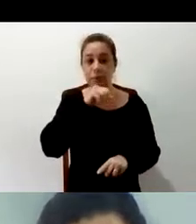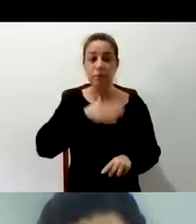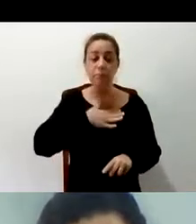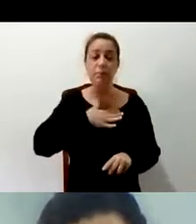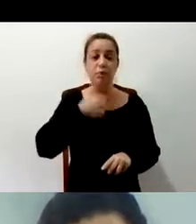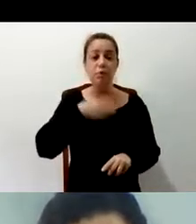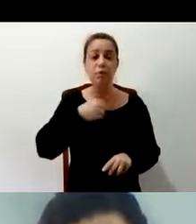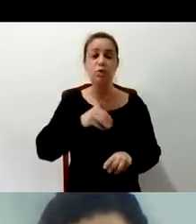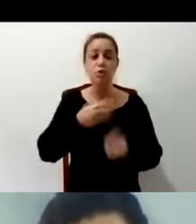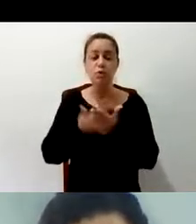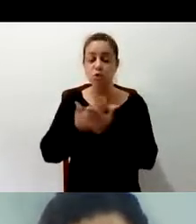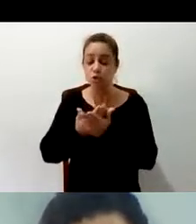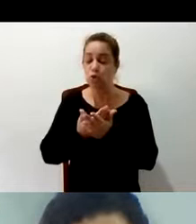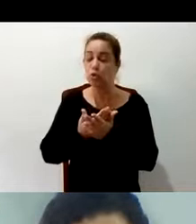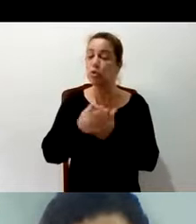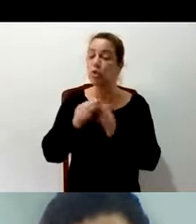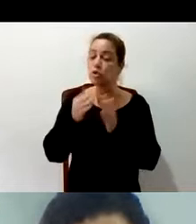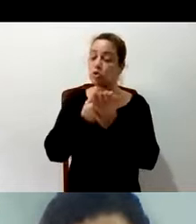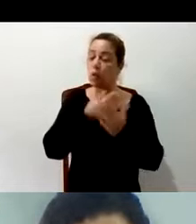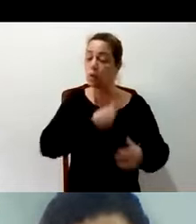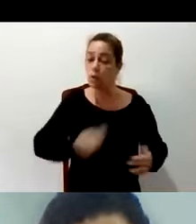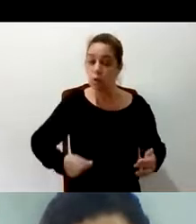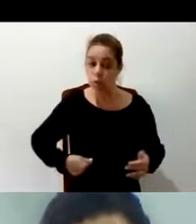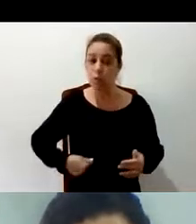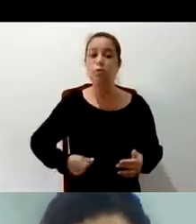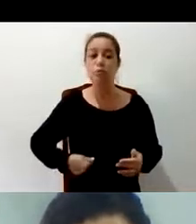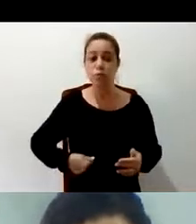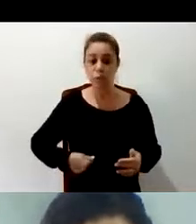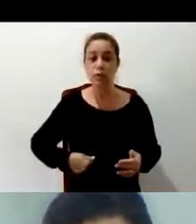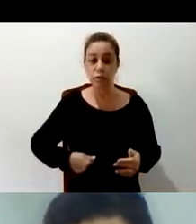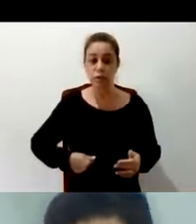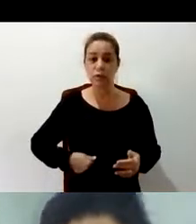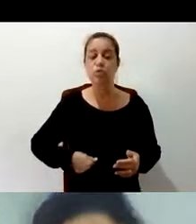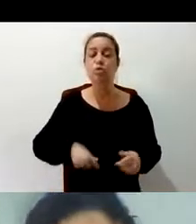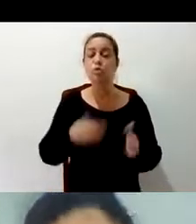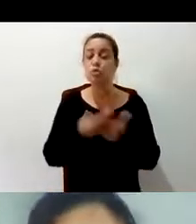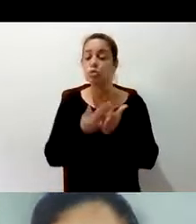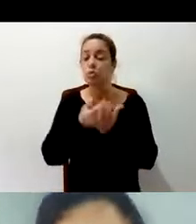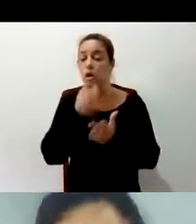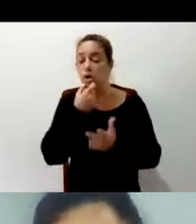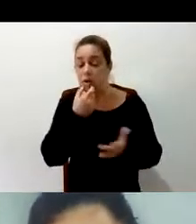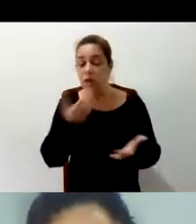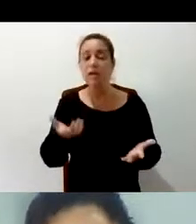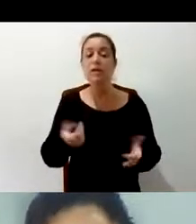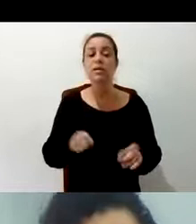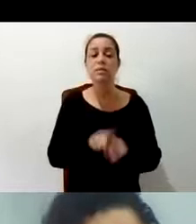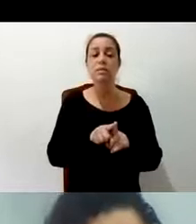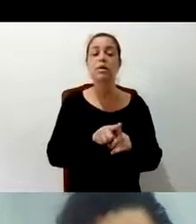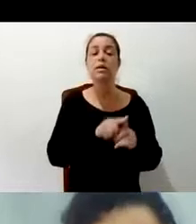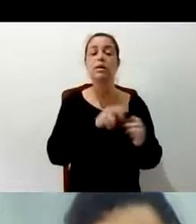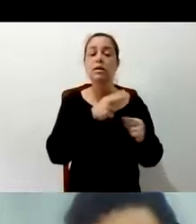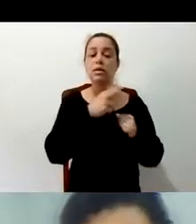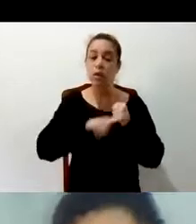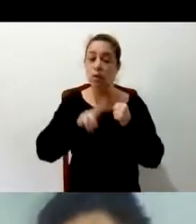escola pública, no Afonso Chaves, em Cariacica, estudou inglês no Centro de Línguas da UFES,